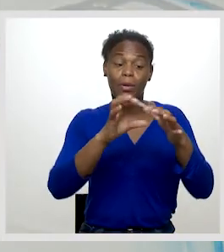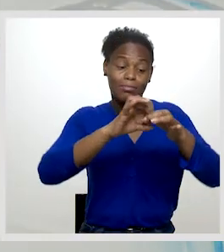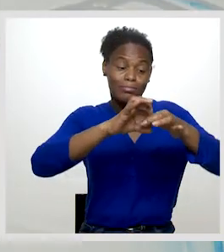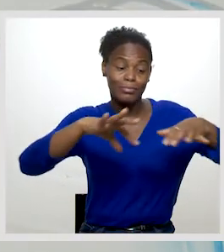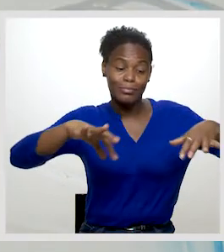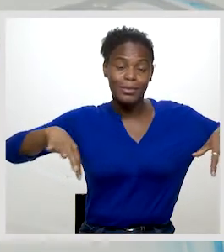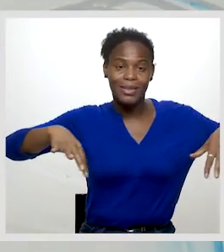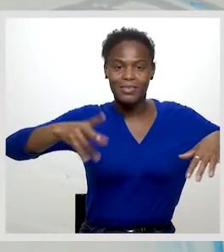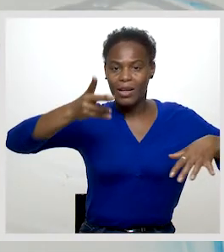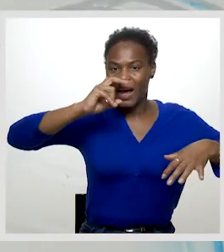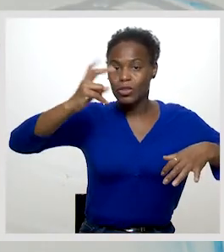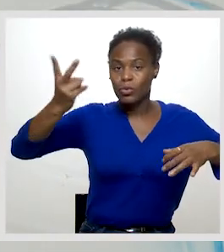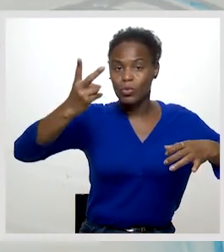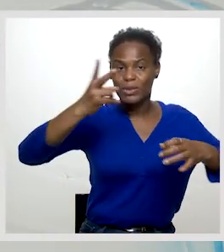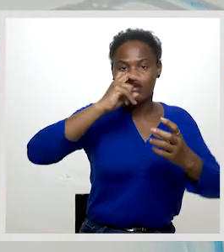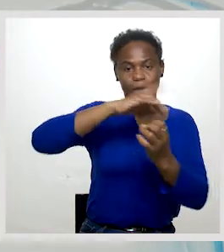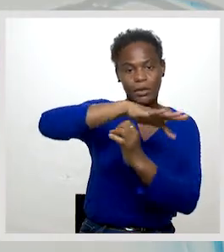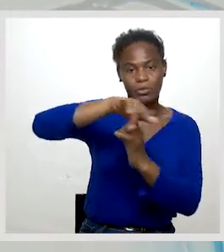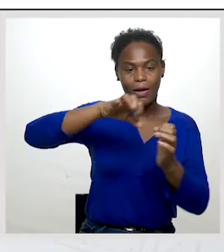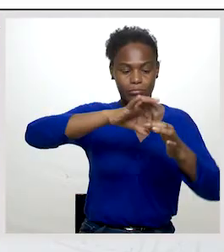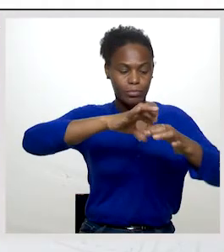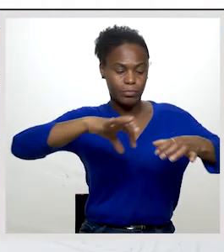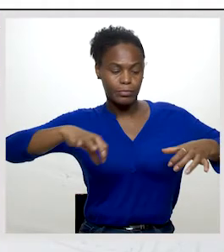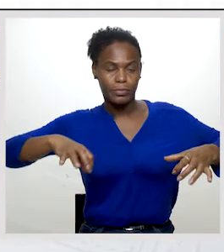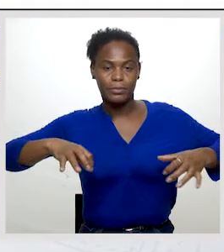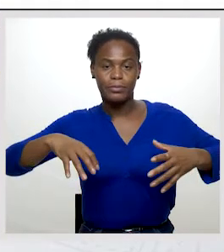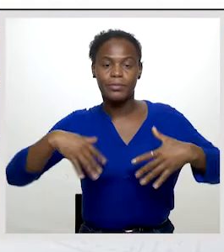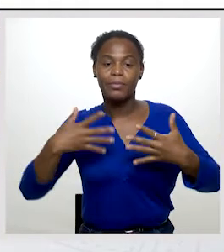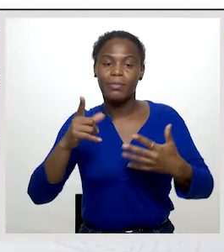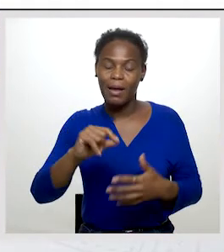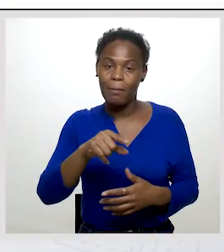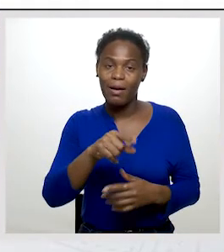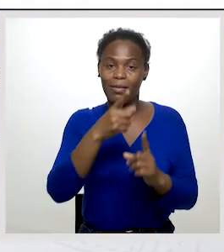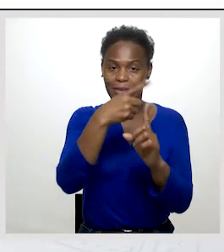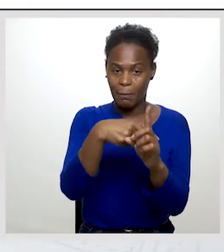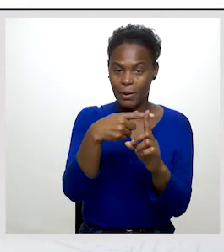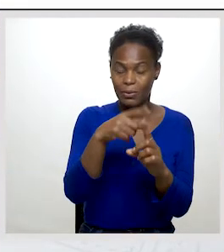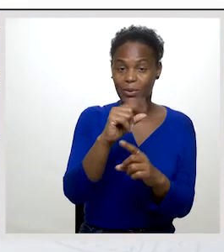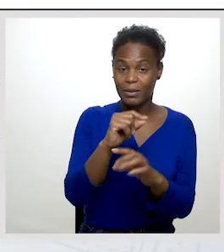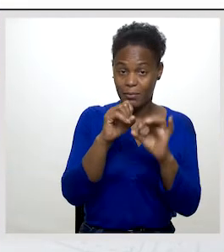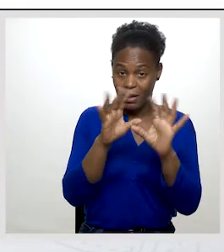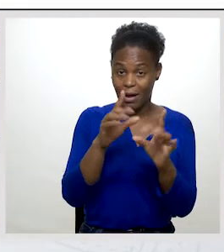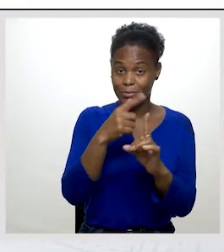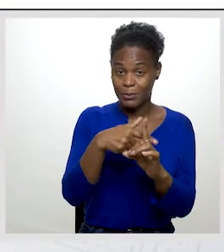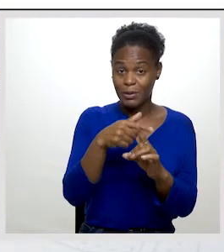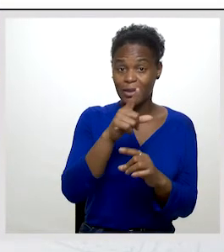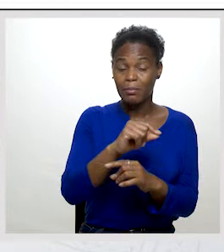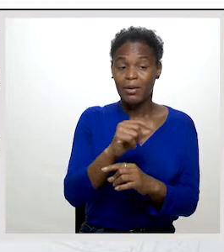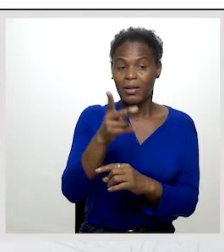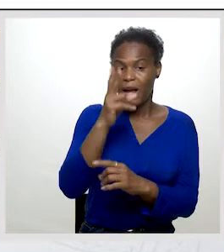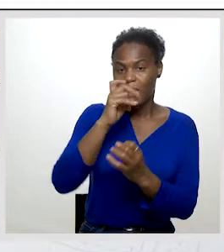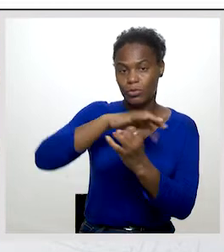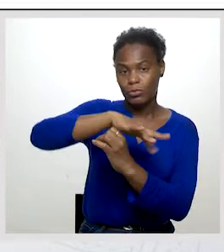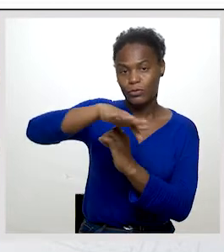dissociação dos gases nas duas atmosferas. E também, na temperatura, obviamente, a